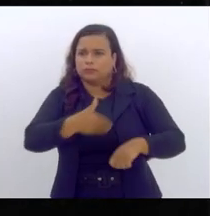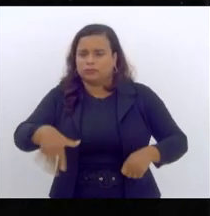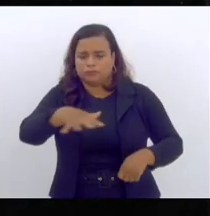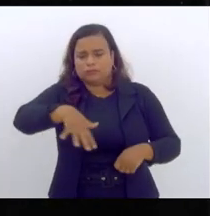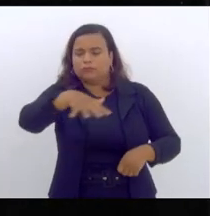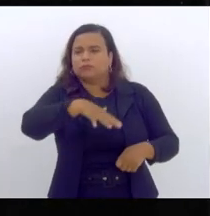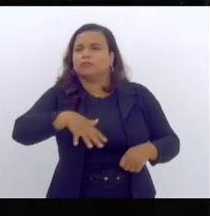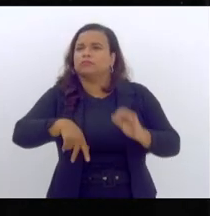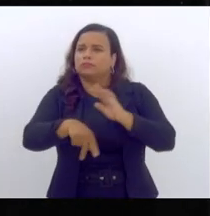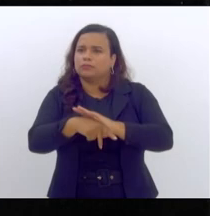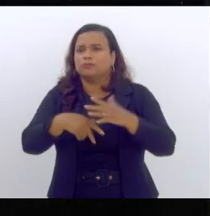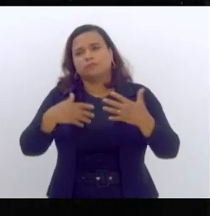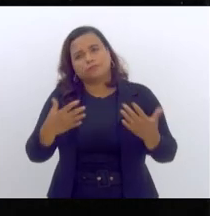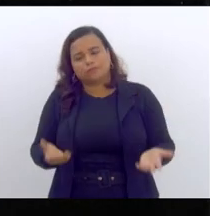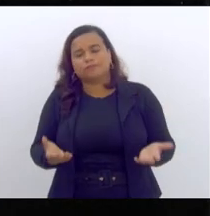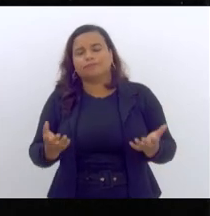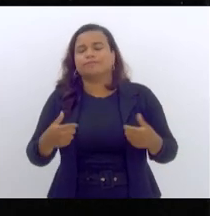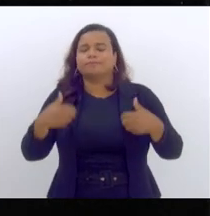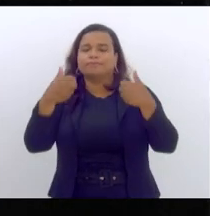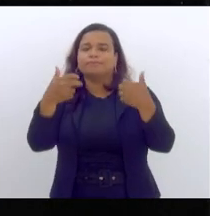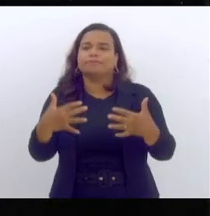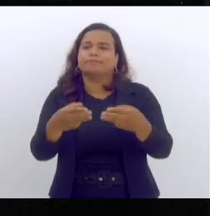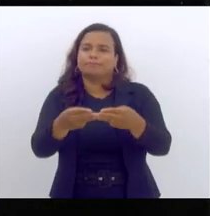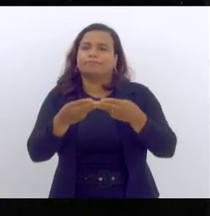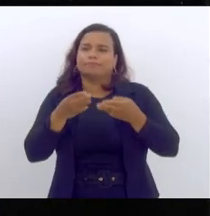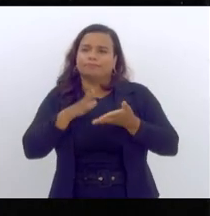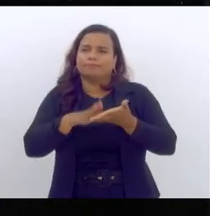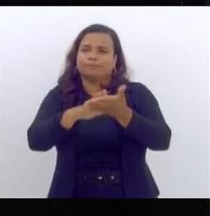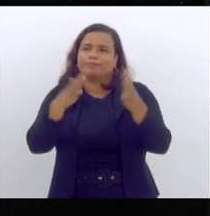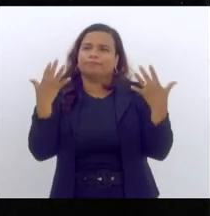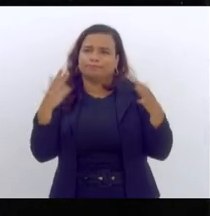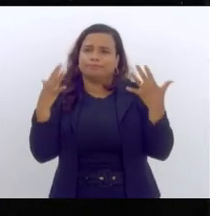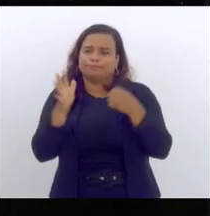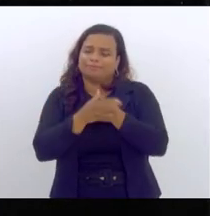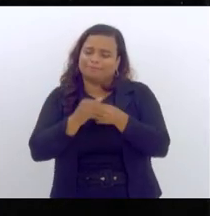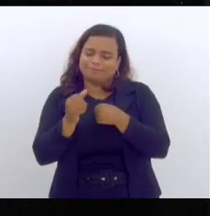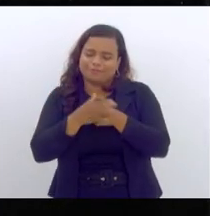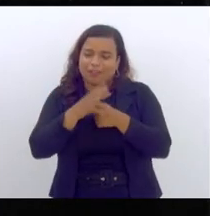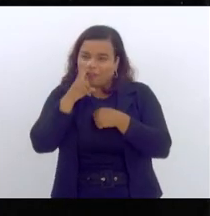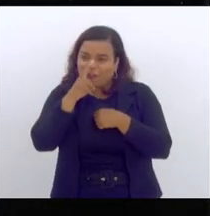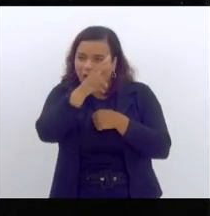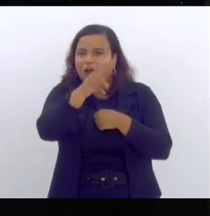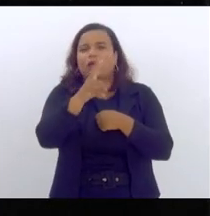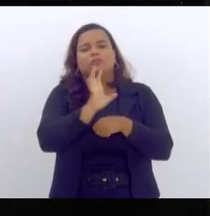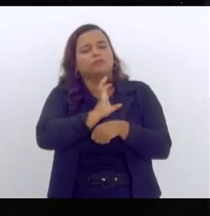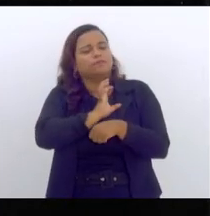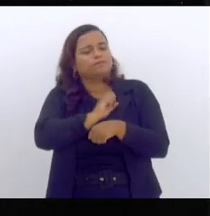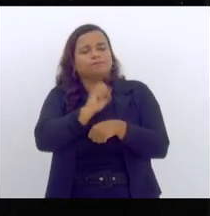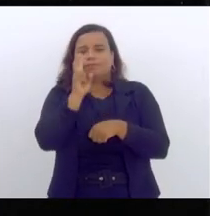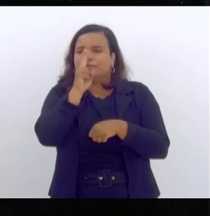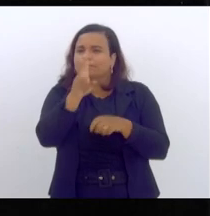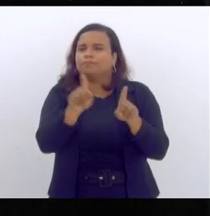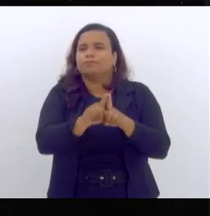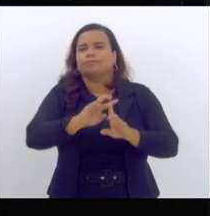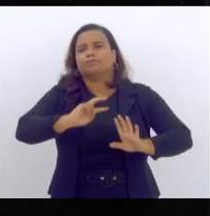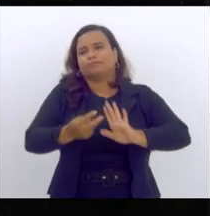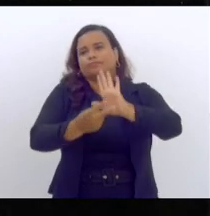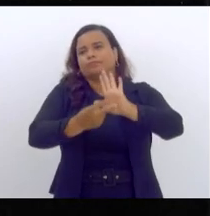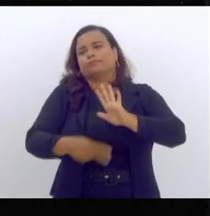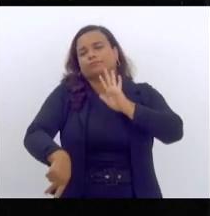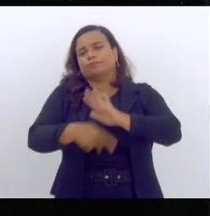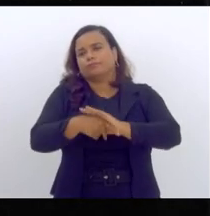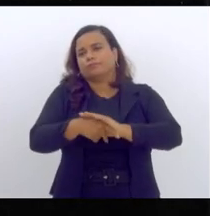então fica aqui essa Moção com muito carinho com muito amor e muito reconhecimento